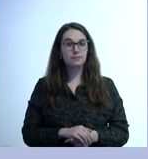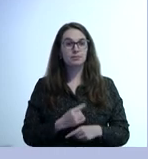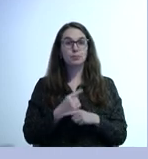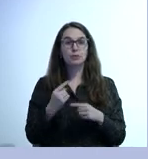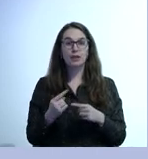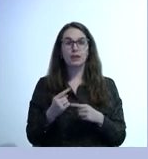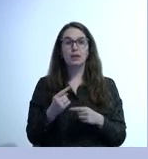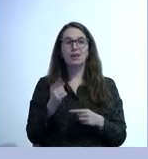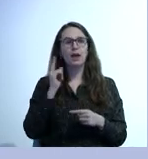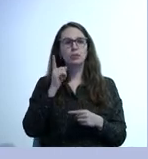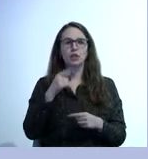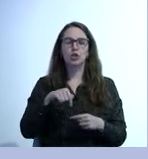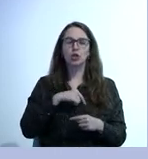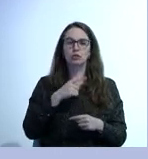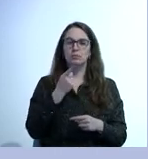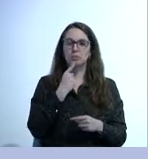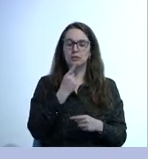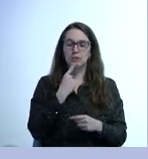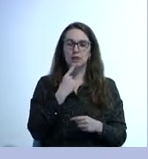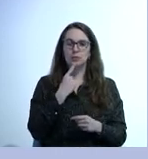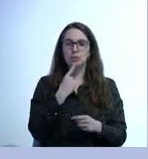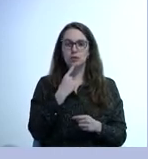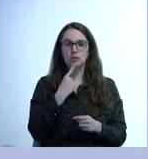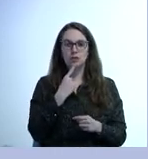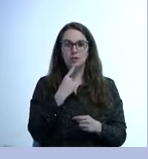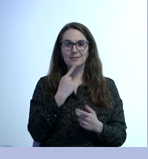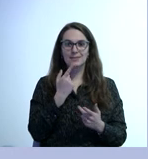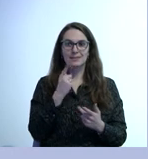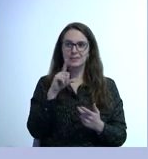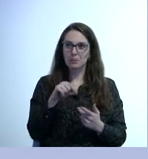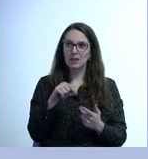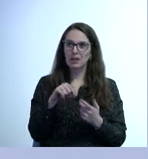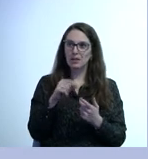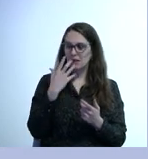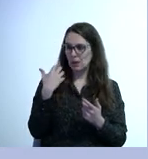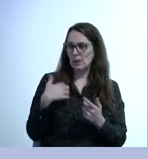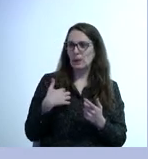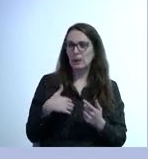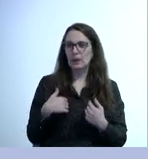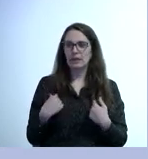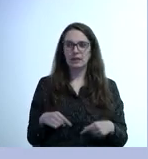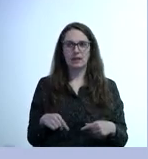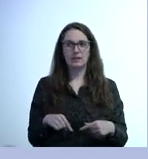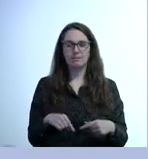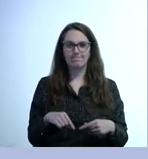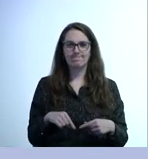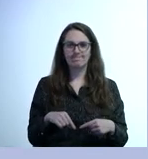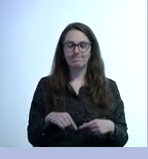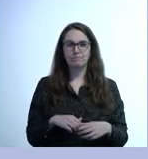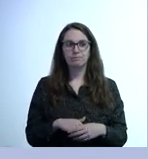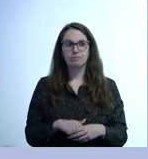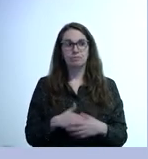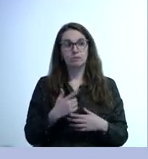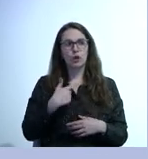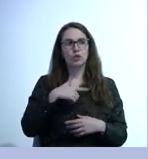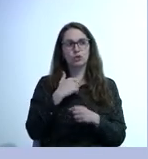verdade, percebermos e, de alguma maneira, honrarmos um legado. Claro que o nosso